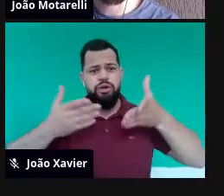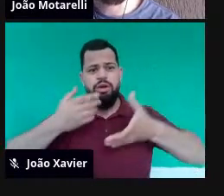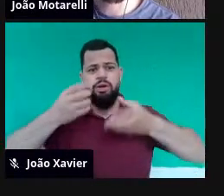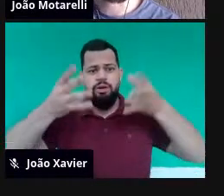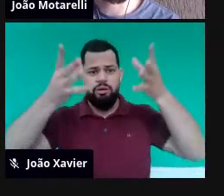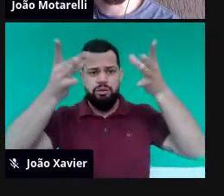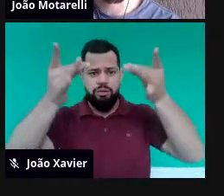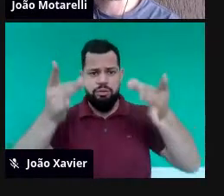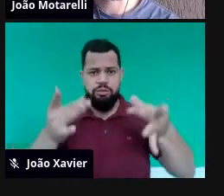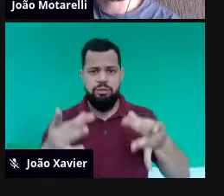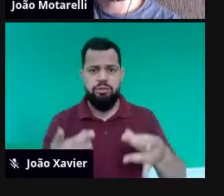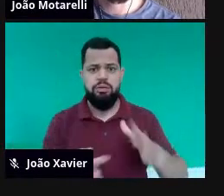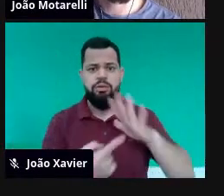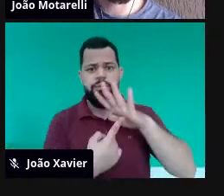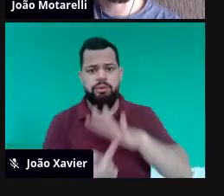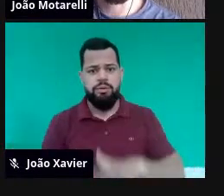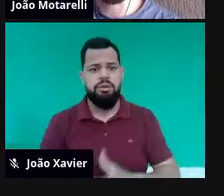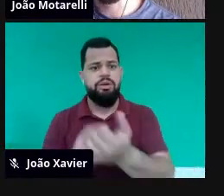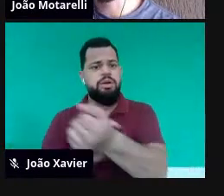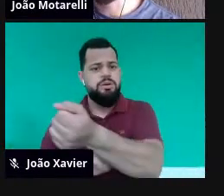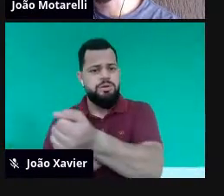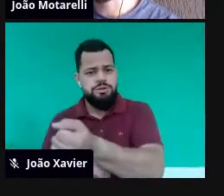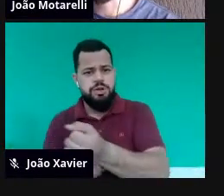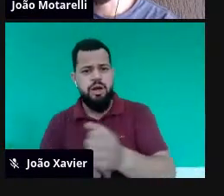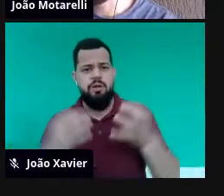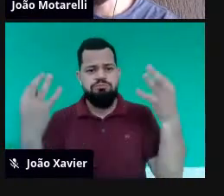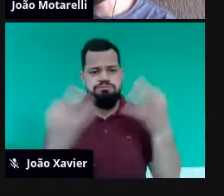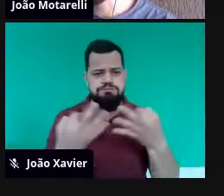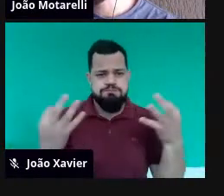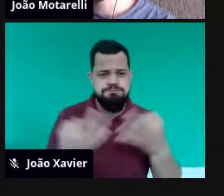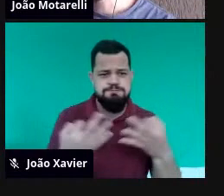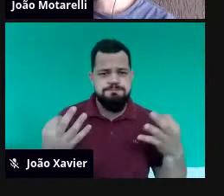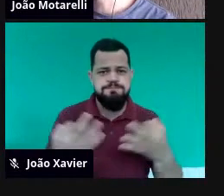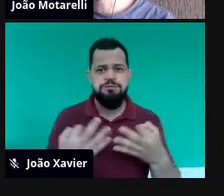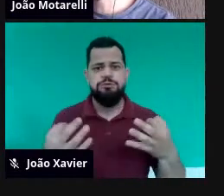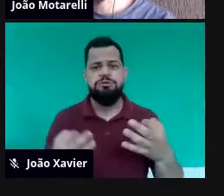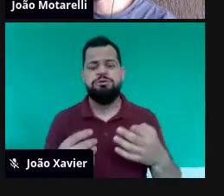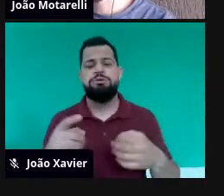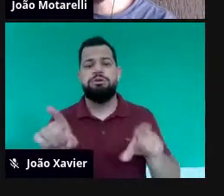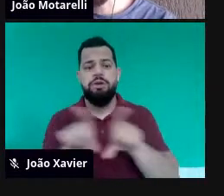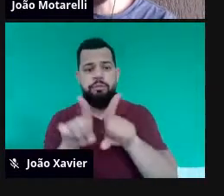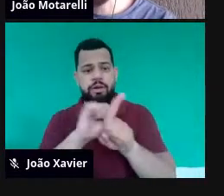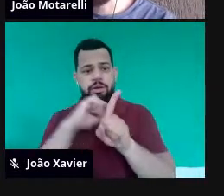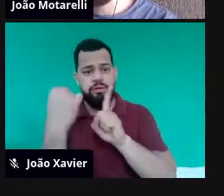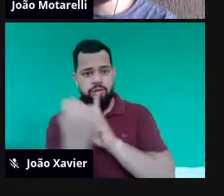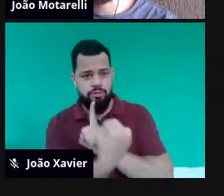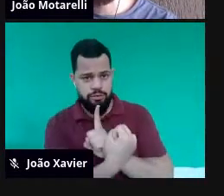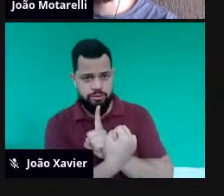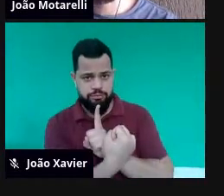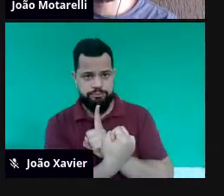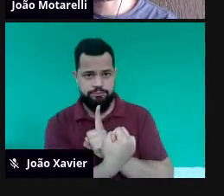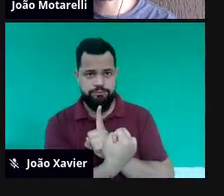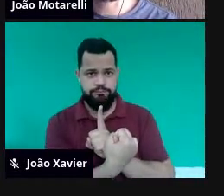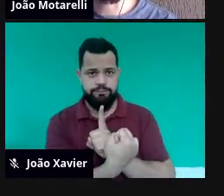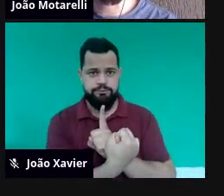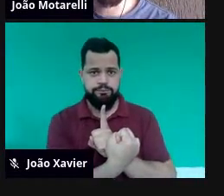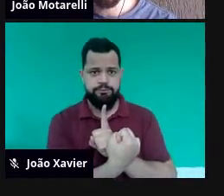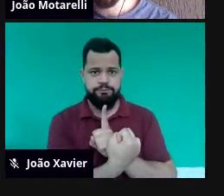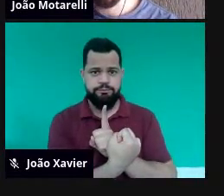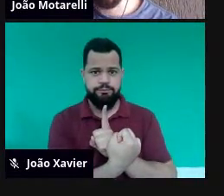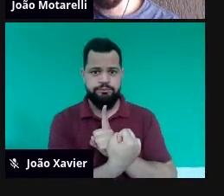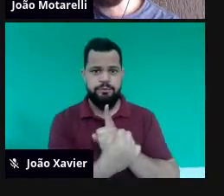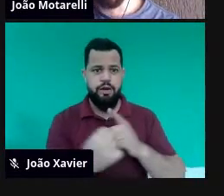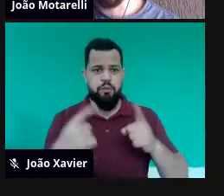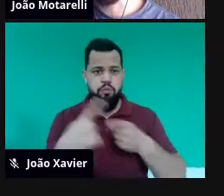corporal, depressão, ansiedade, perfeccionismo, baixa autoestima. E o aspecto social, né, que é a hipervalorização do